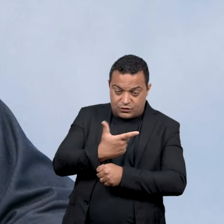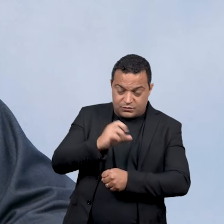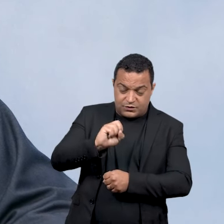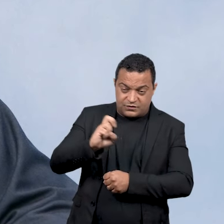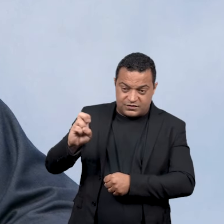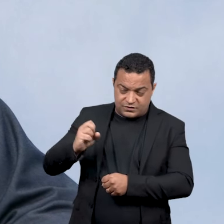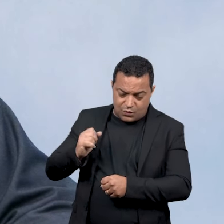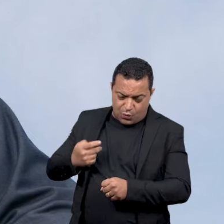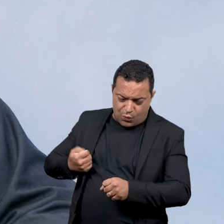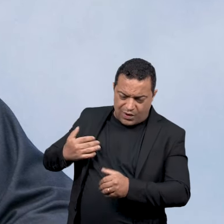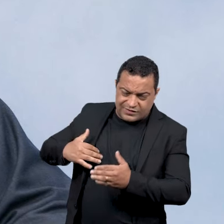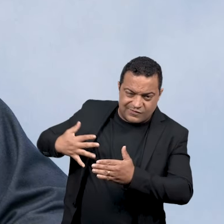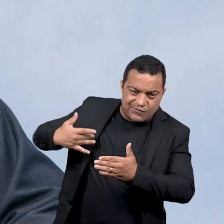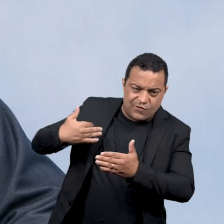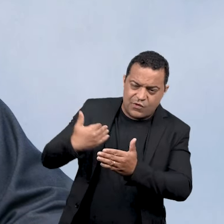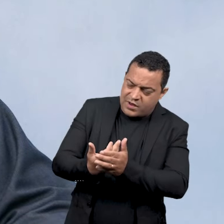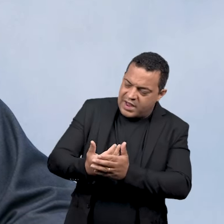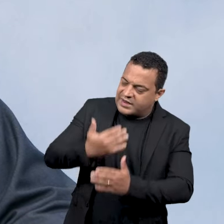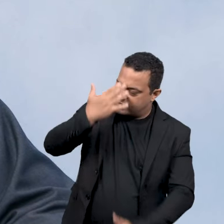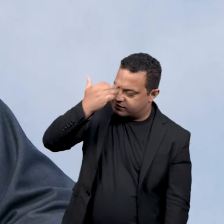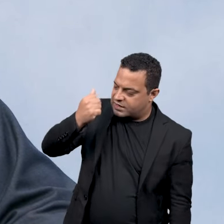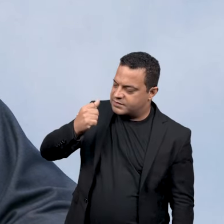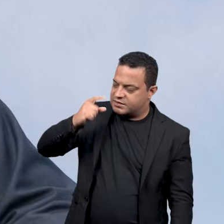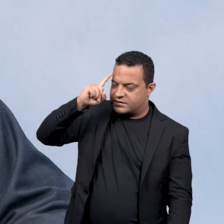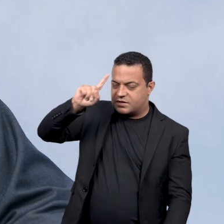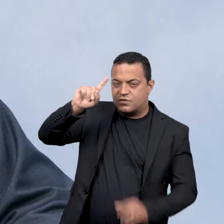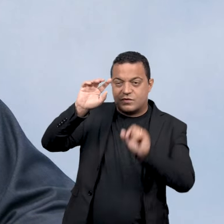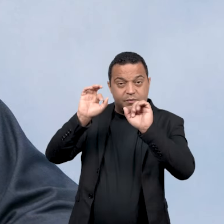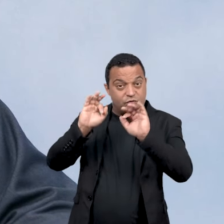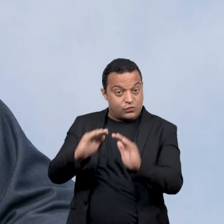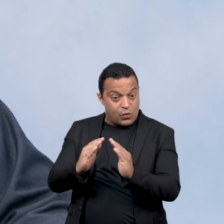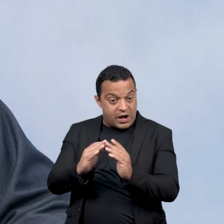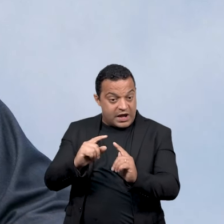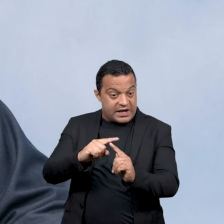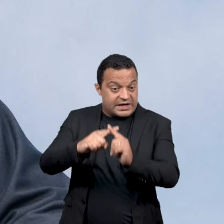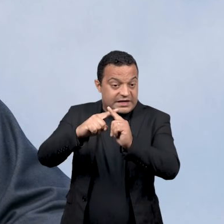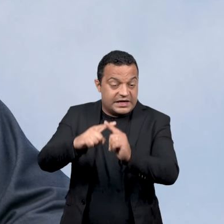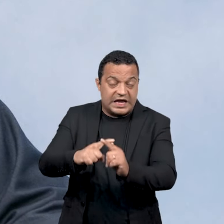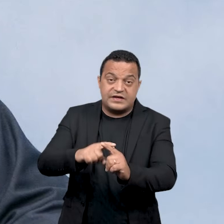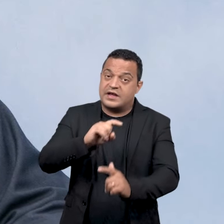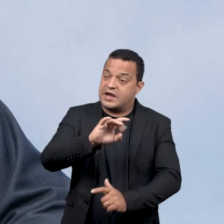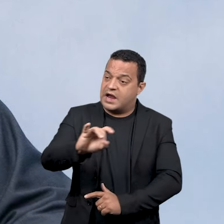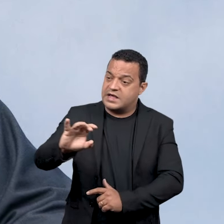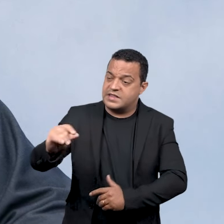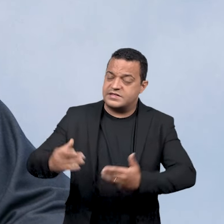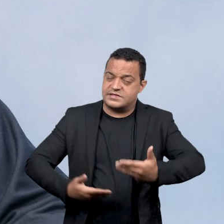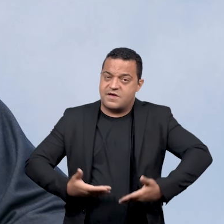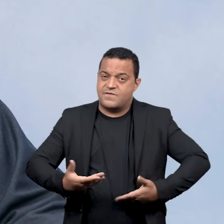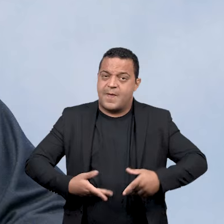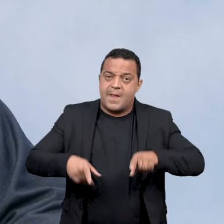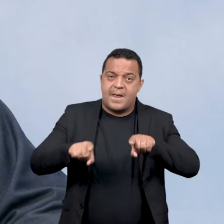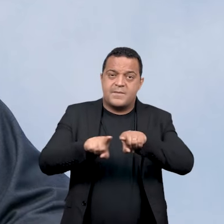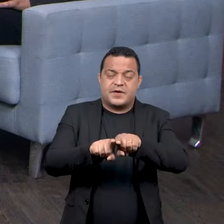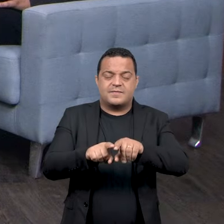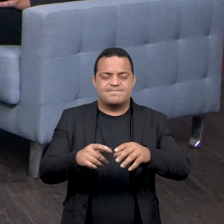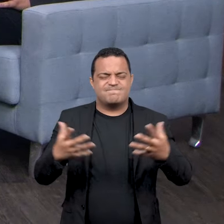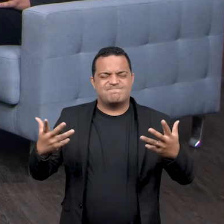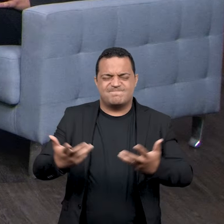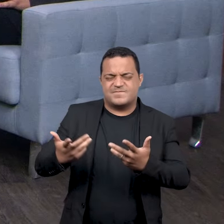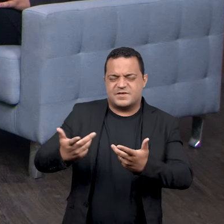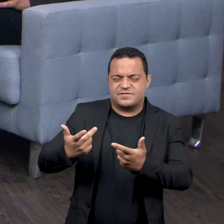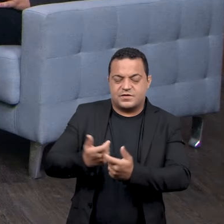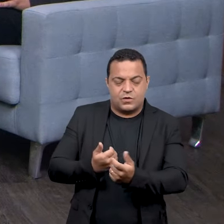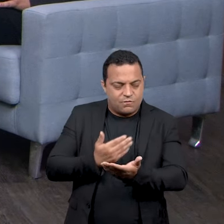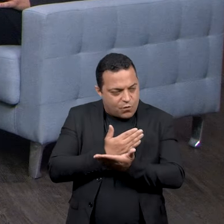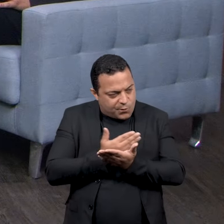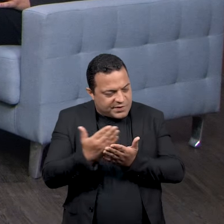por certo, foi de muitas bênçãos na vida da igreja, na vida dos nossos irmãos. Maravilha! Então